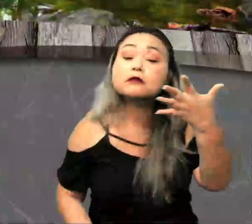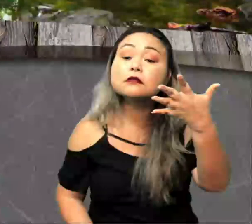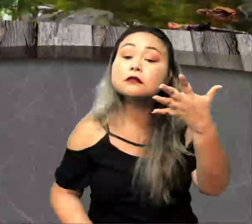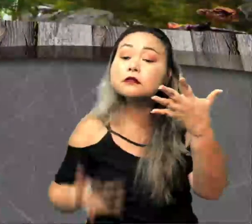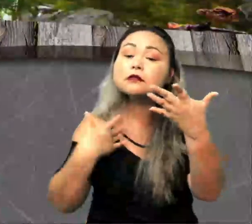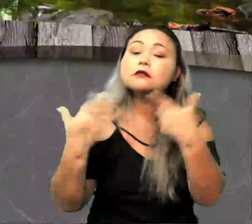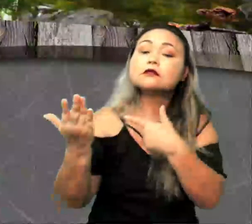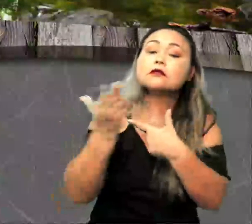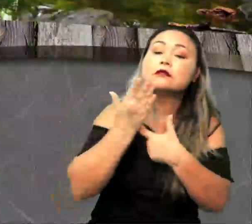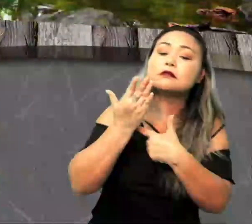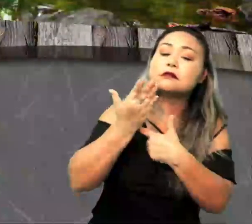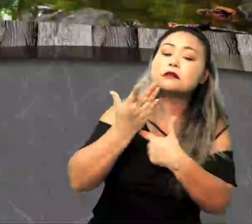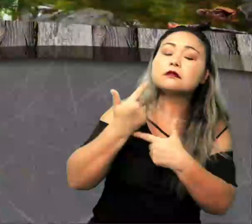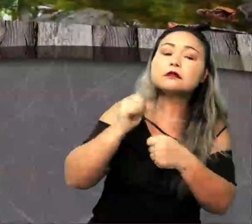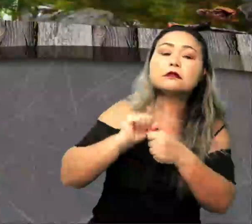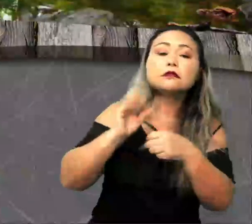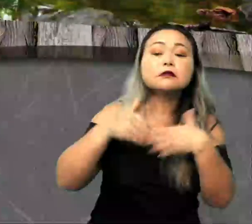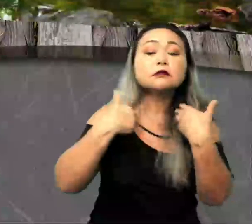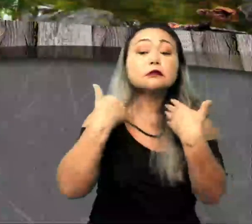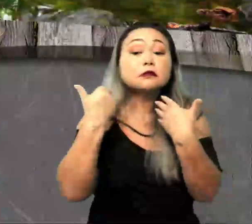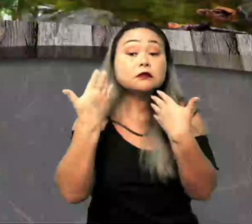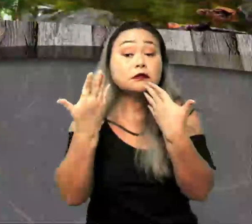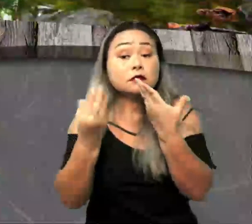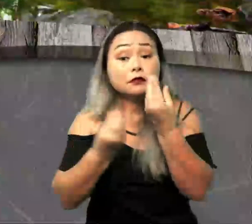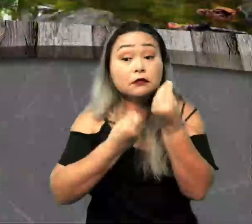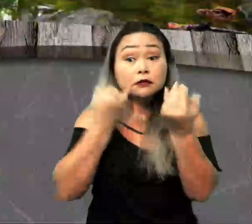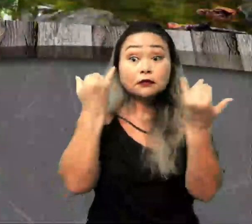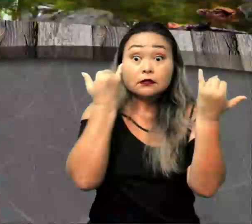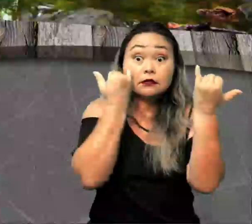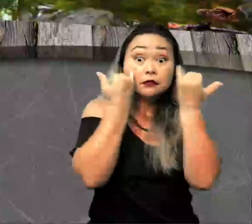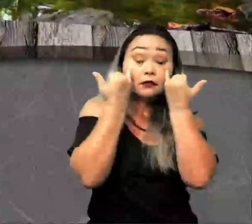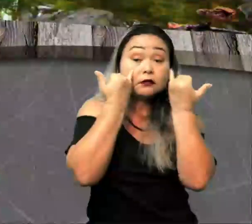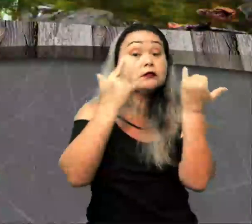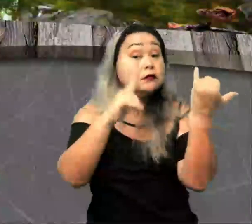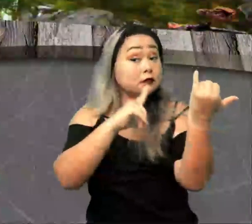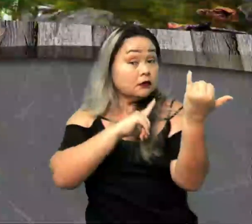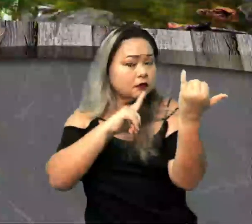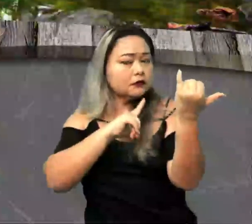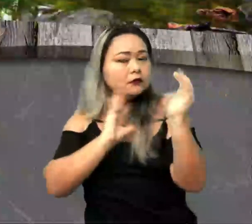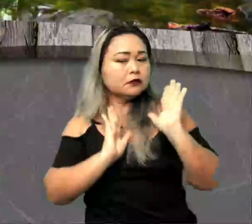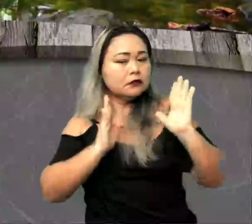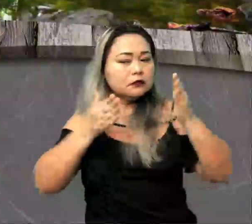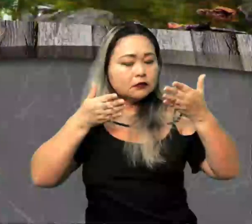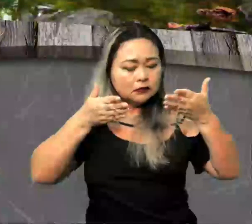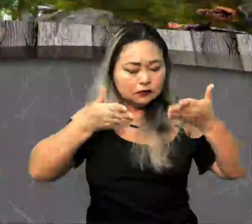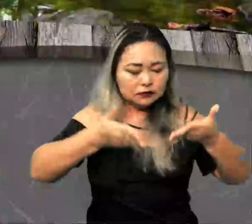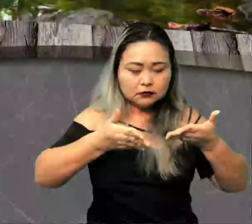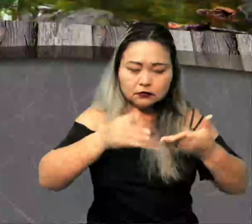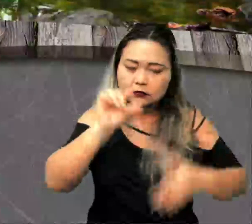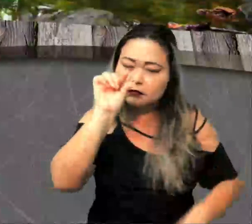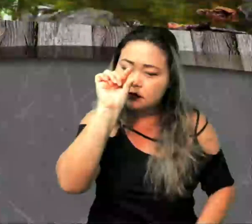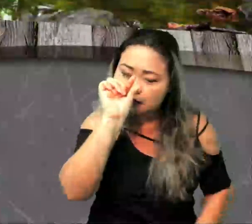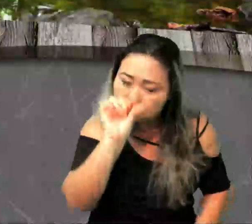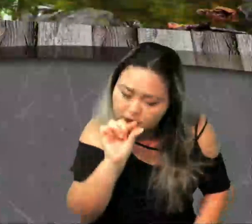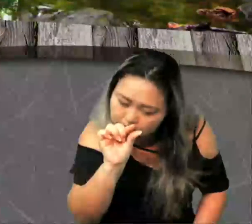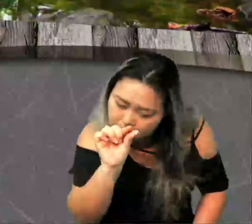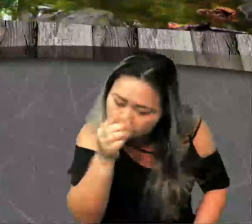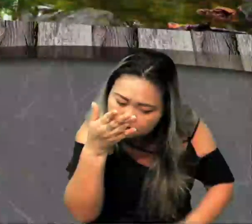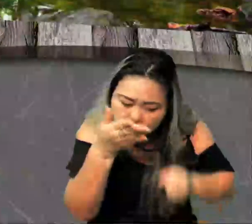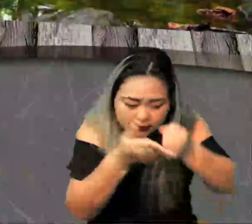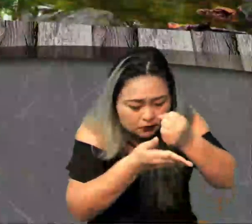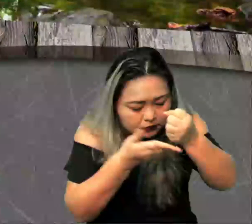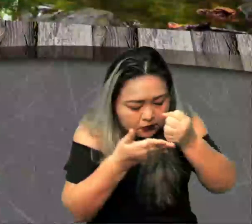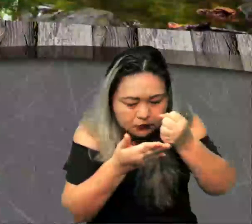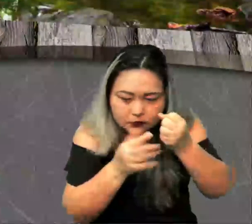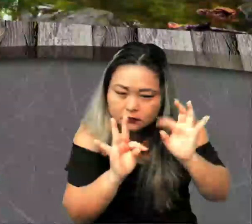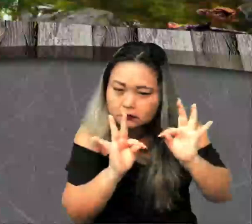nos ajudaram a construir as informações a respeito dessa unidade básica de